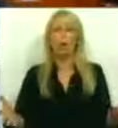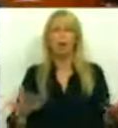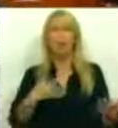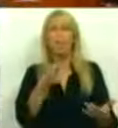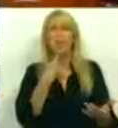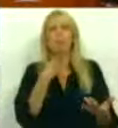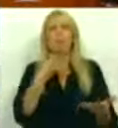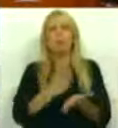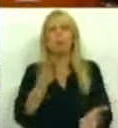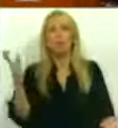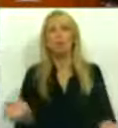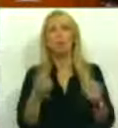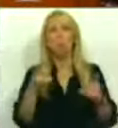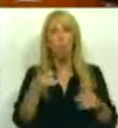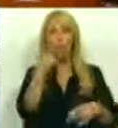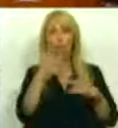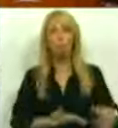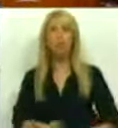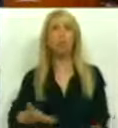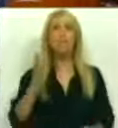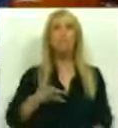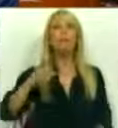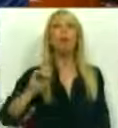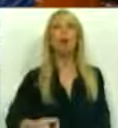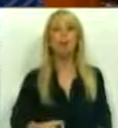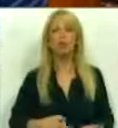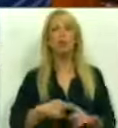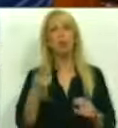os desempregados precisam é de soluções. O que os